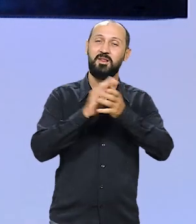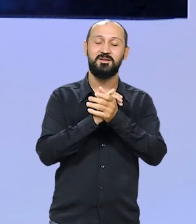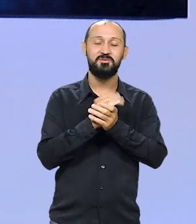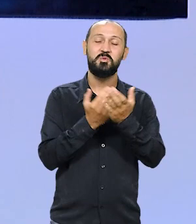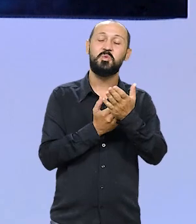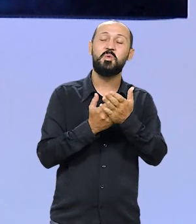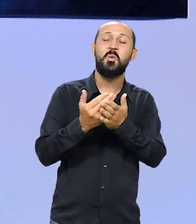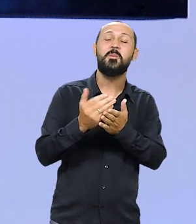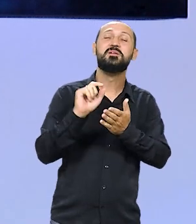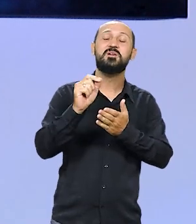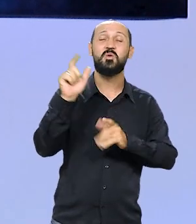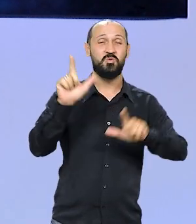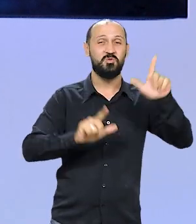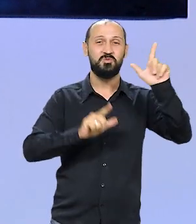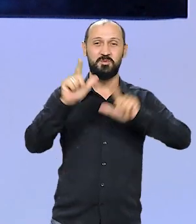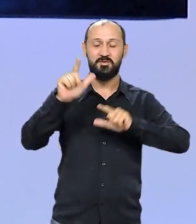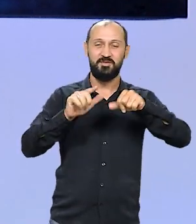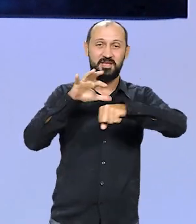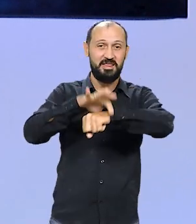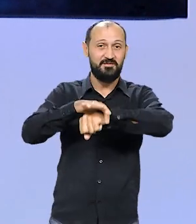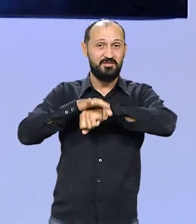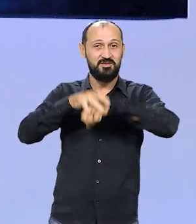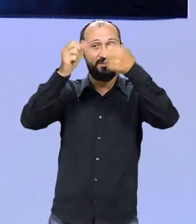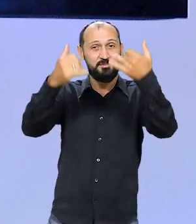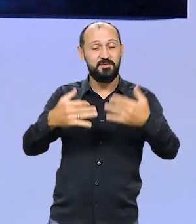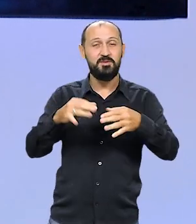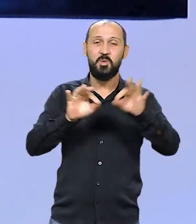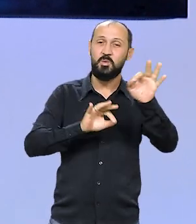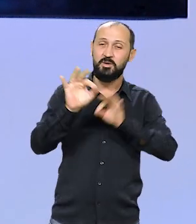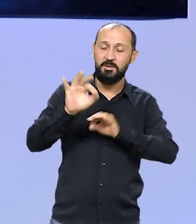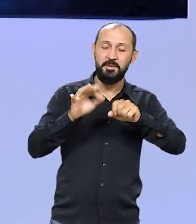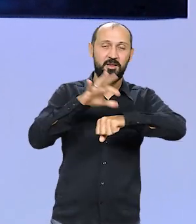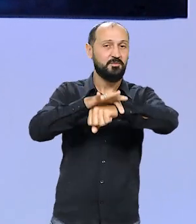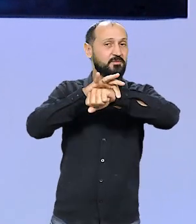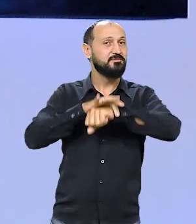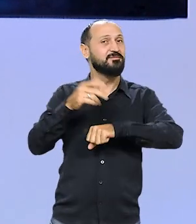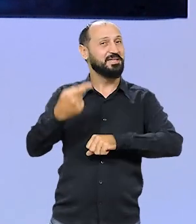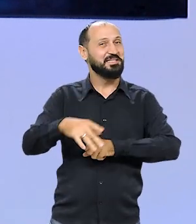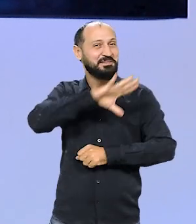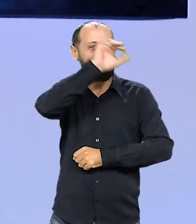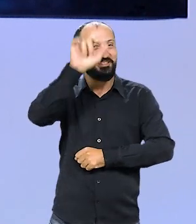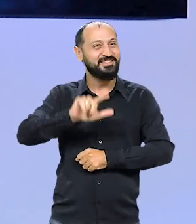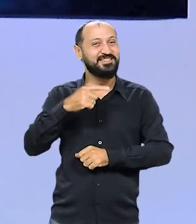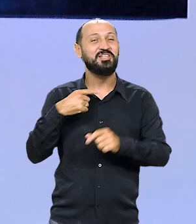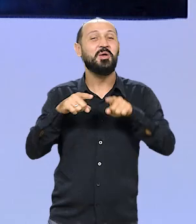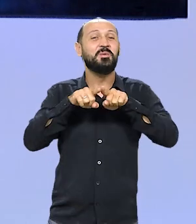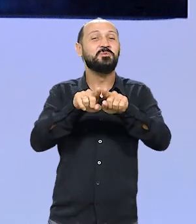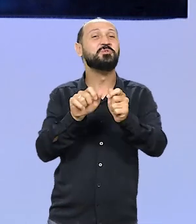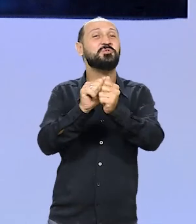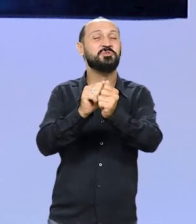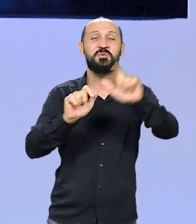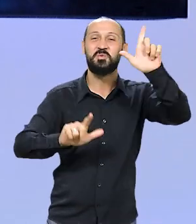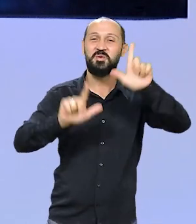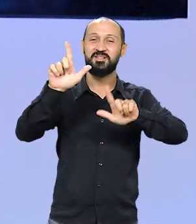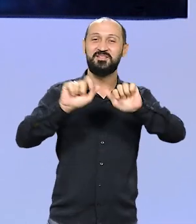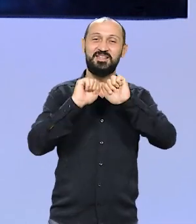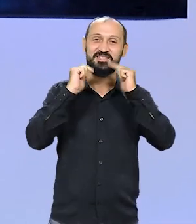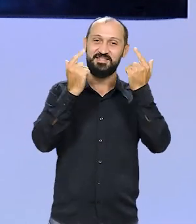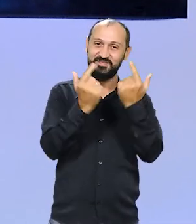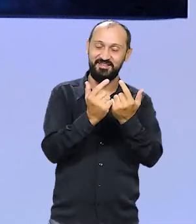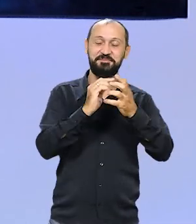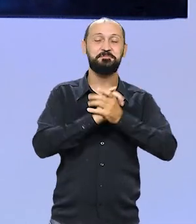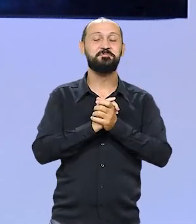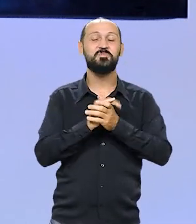Olá, o Defensoria Explica está no ar. Um programa produzido pela Defensoria Pública de Mato Grosso do Sul com a parceria da TV